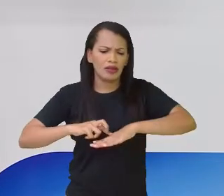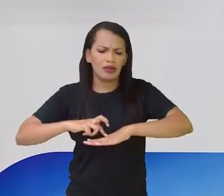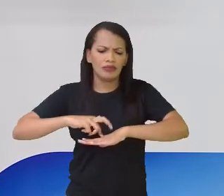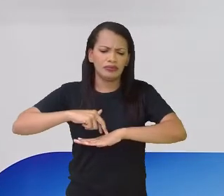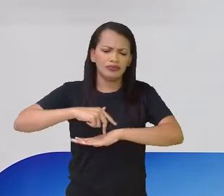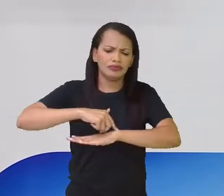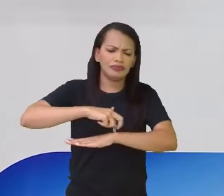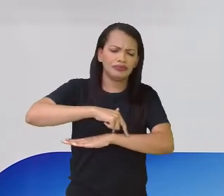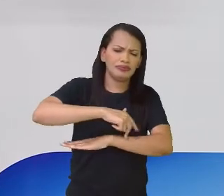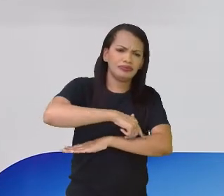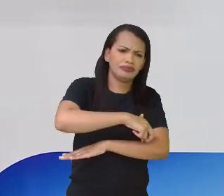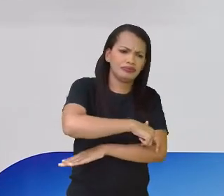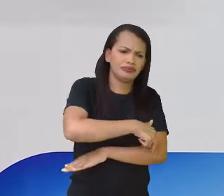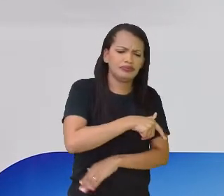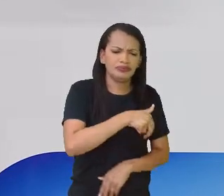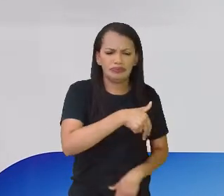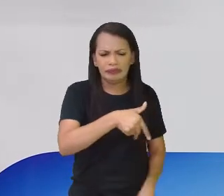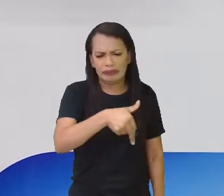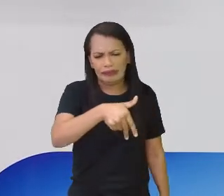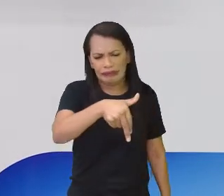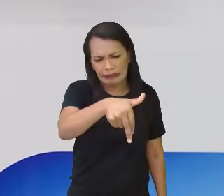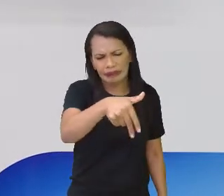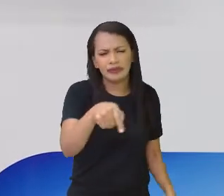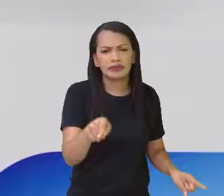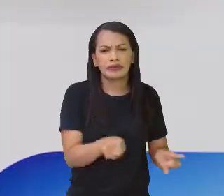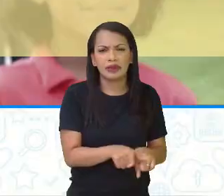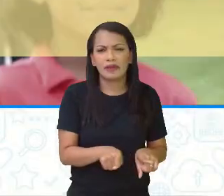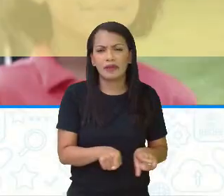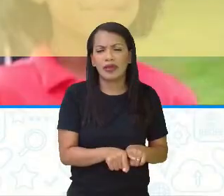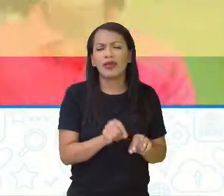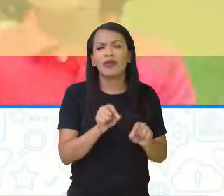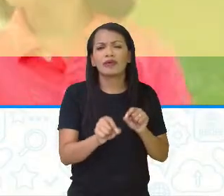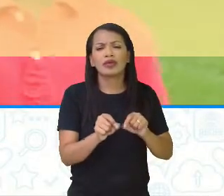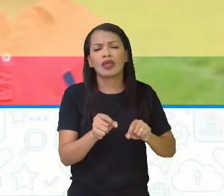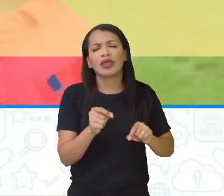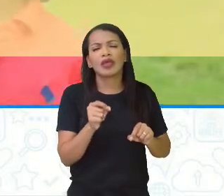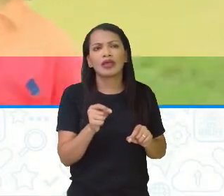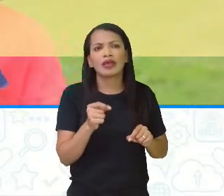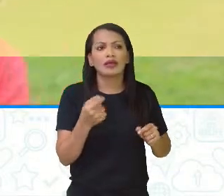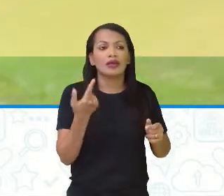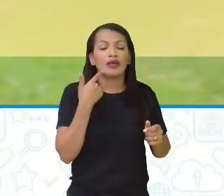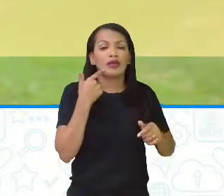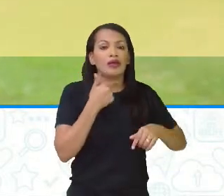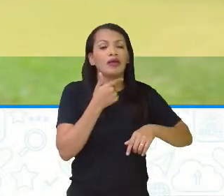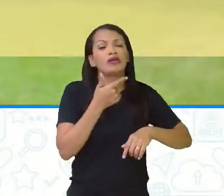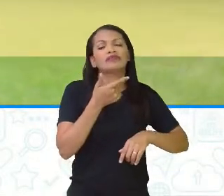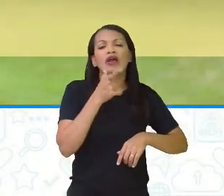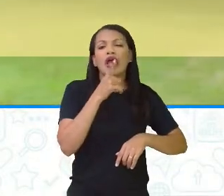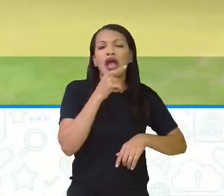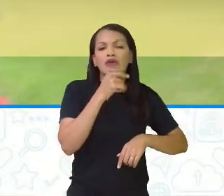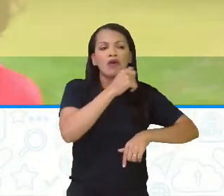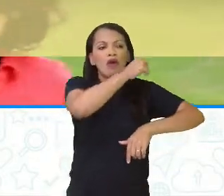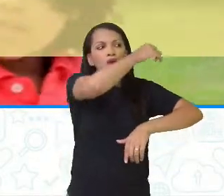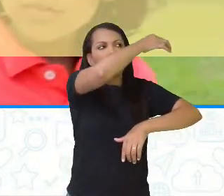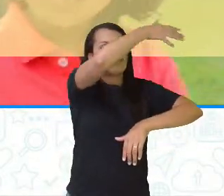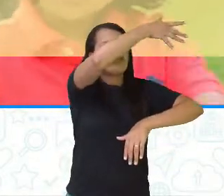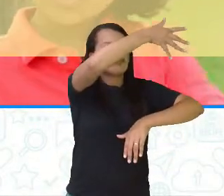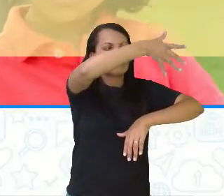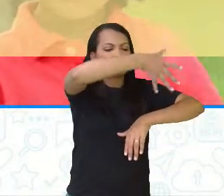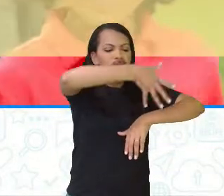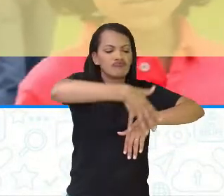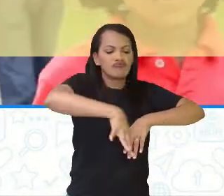vai. Vamos seguindo. As pessoas vivem no campo como uma forma aí da comunidade